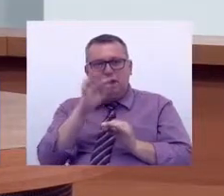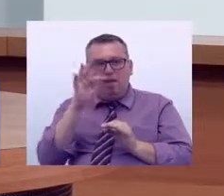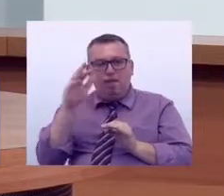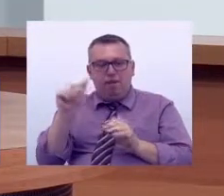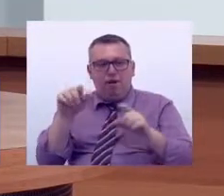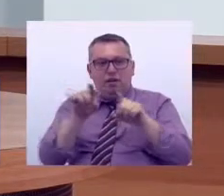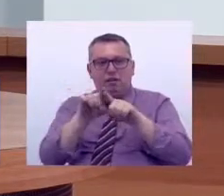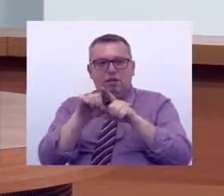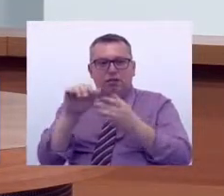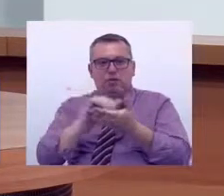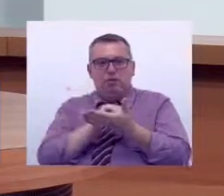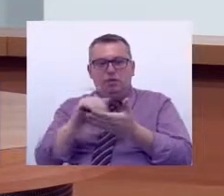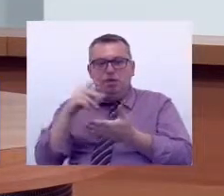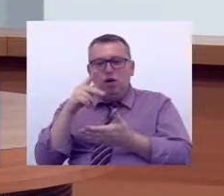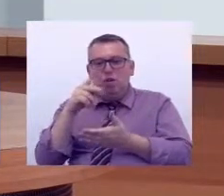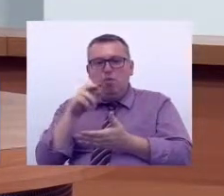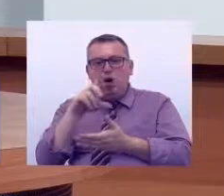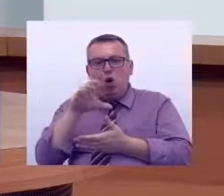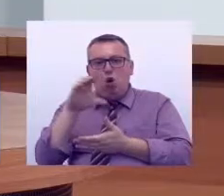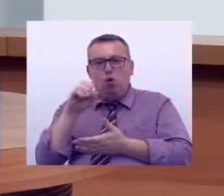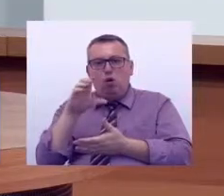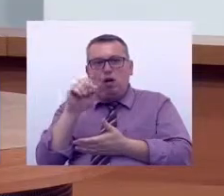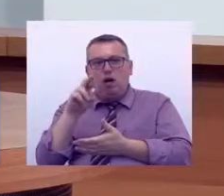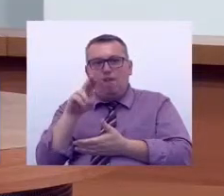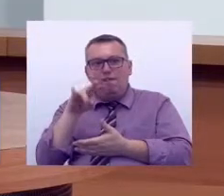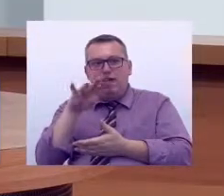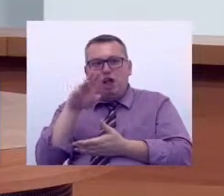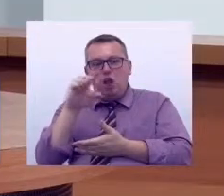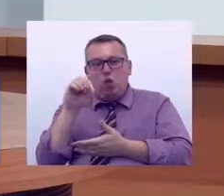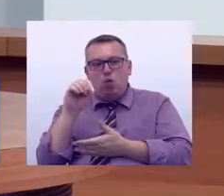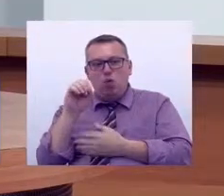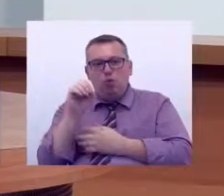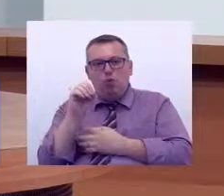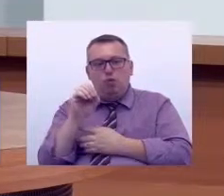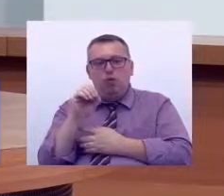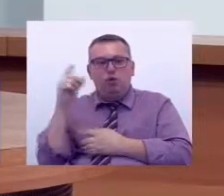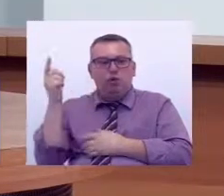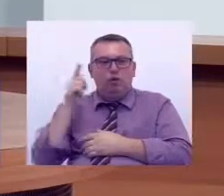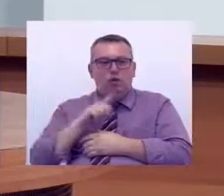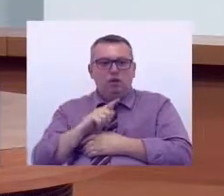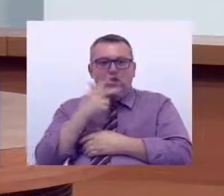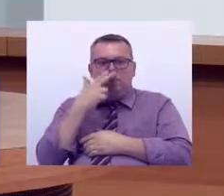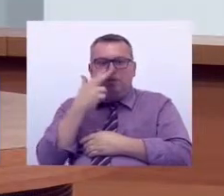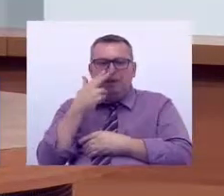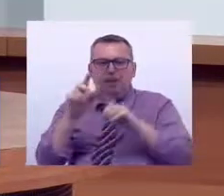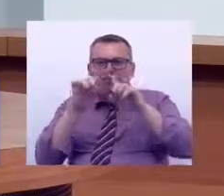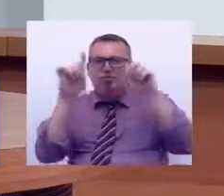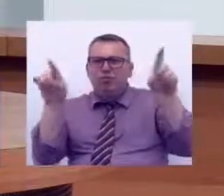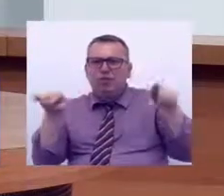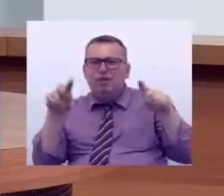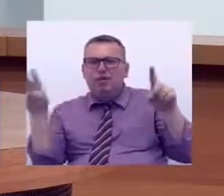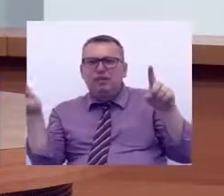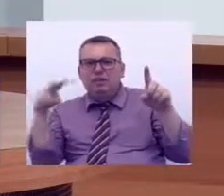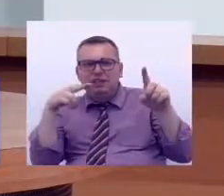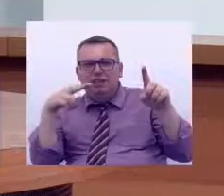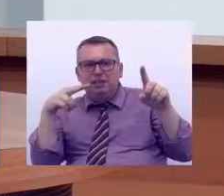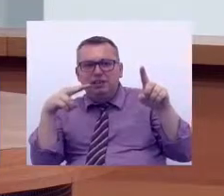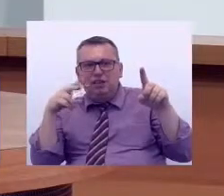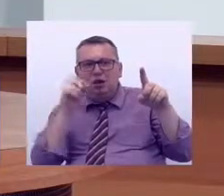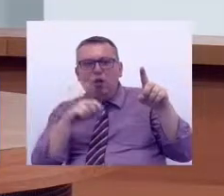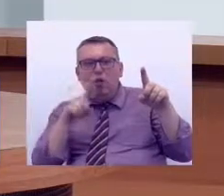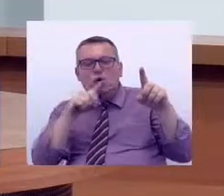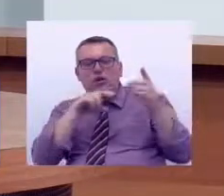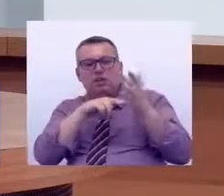o secretário Paulo Carvalho, onde eles conseguiram uma espécie de vitrine, né? Conseguiram mostrar o que é o food